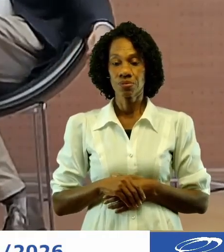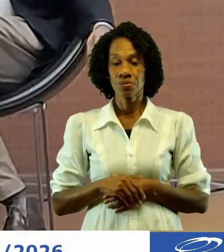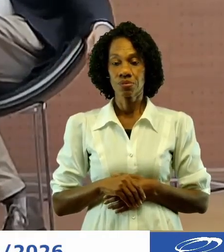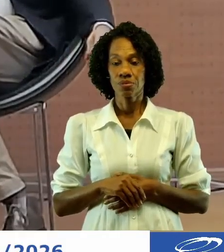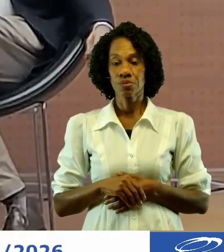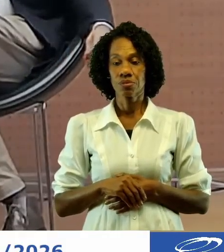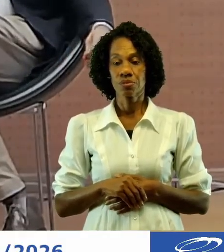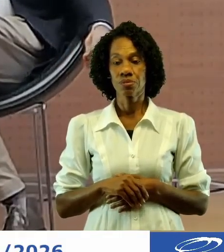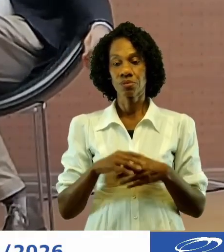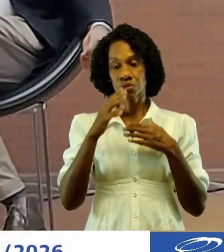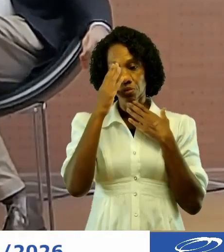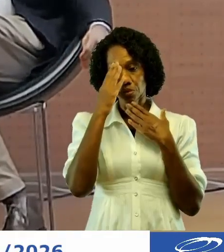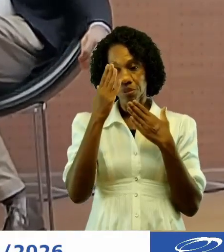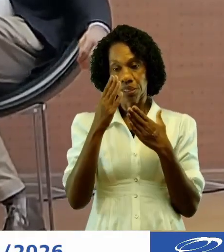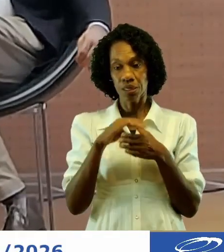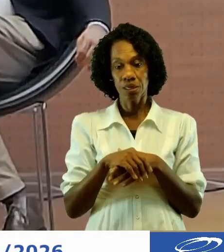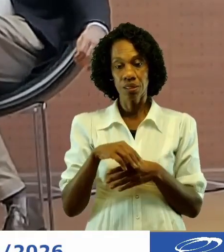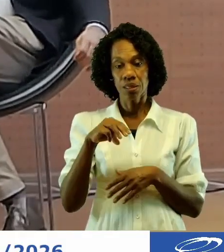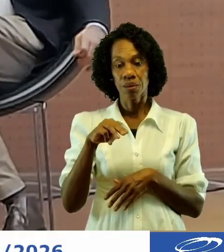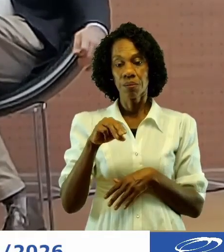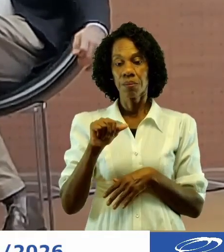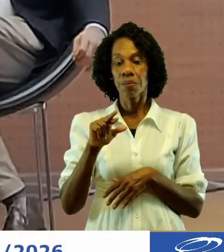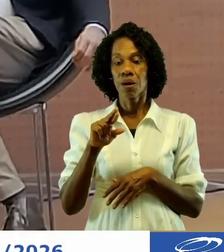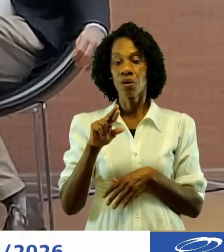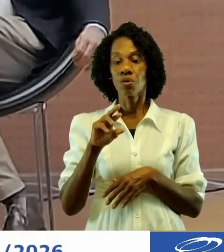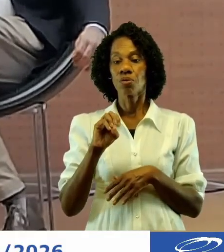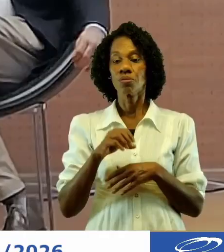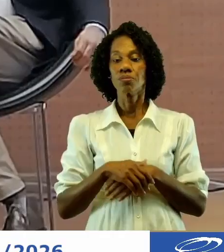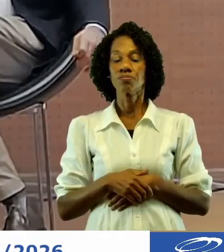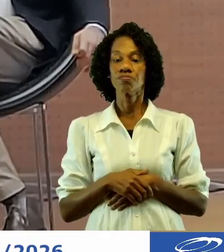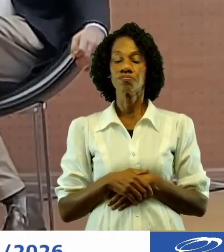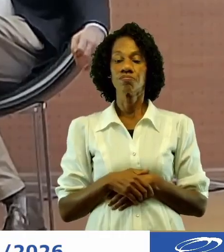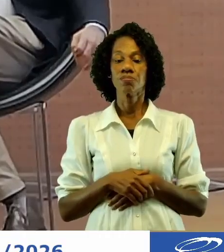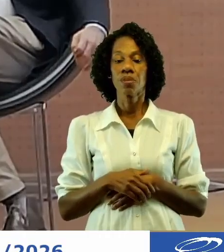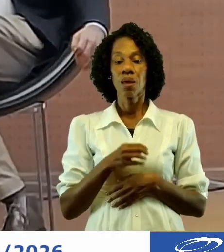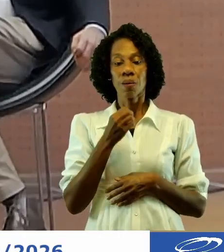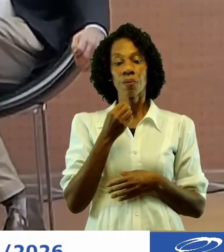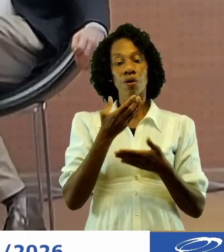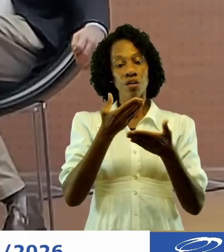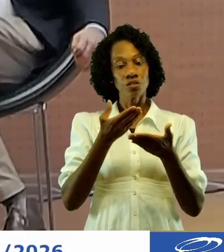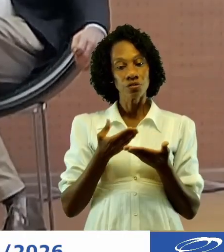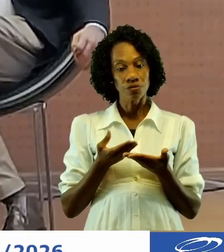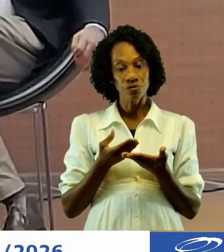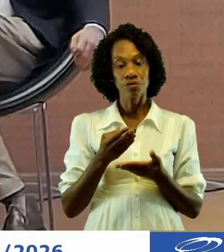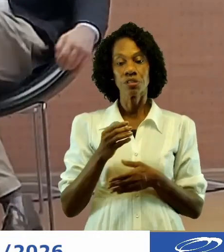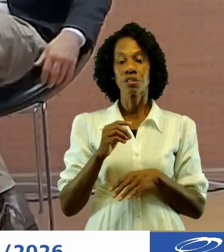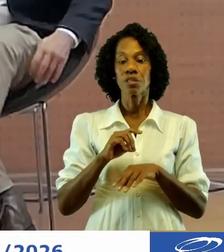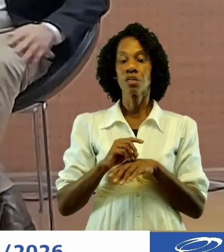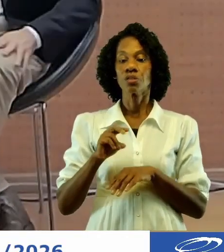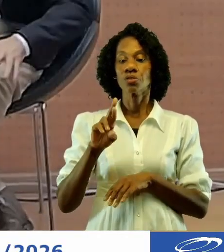Ótimo. Obrigada, Mauro, pela pergunta. Eu gostaria de dar as boas-vindas para o Dr. Alex Soriano, que está